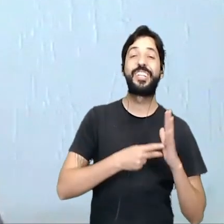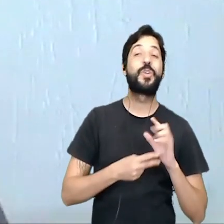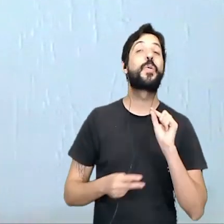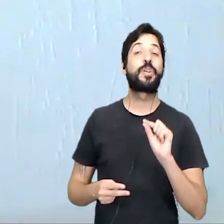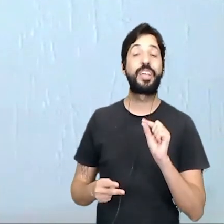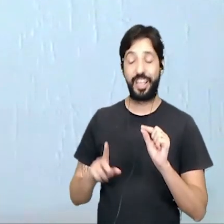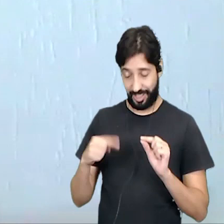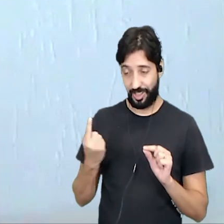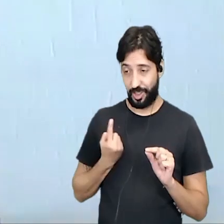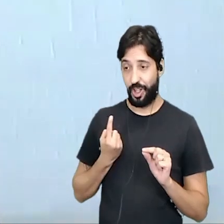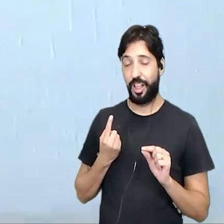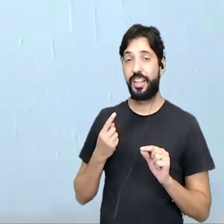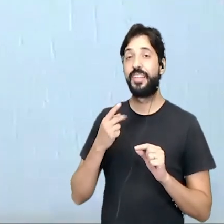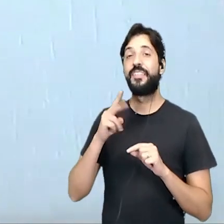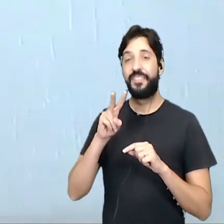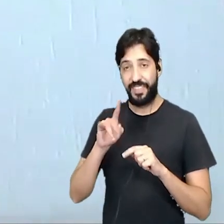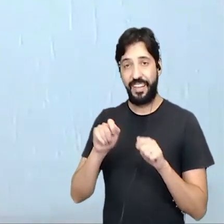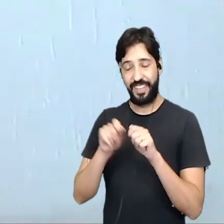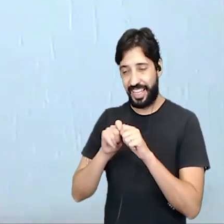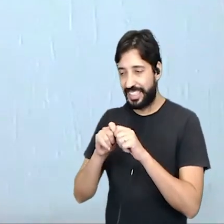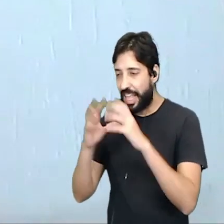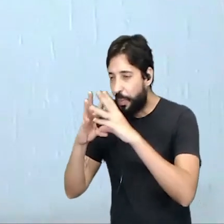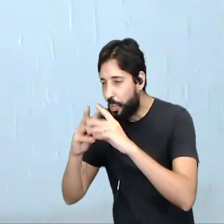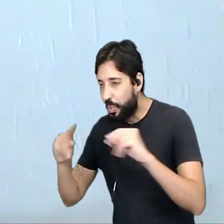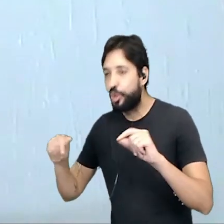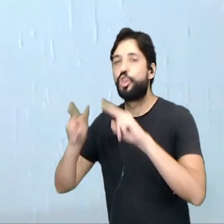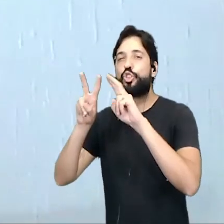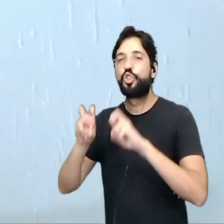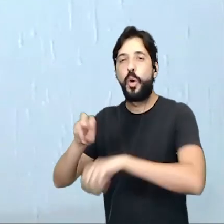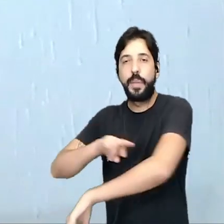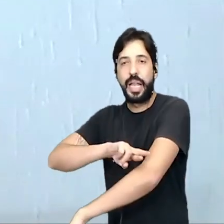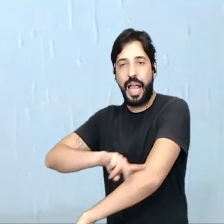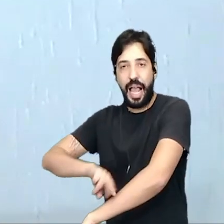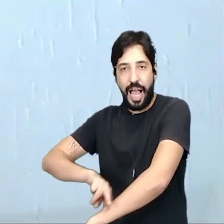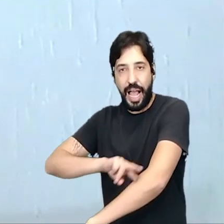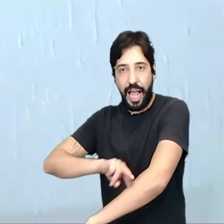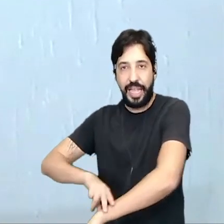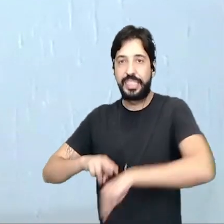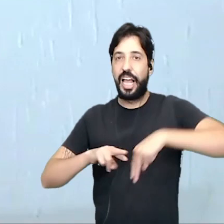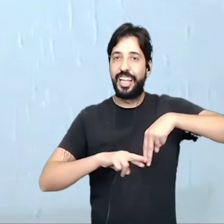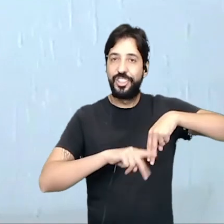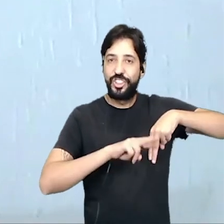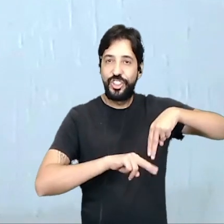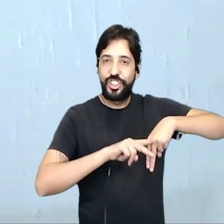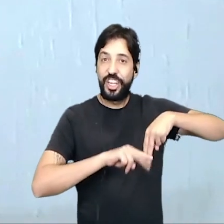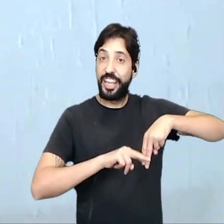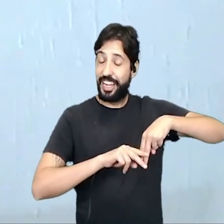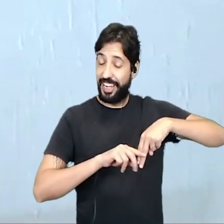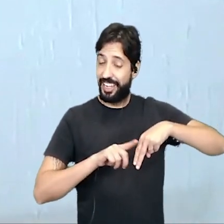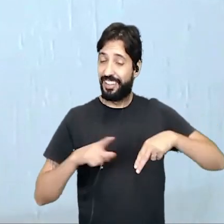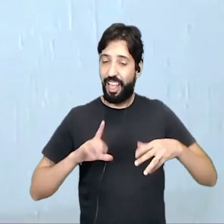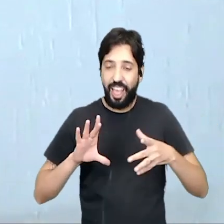gente estava querendo dizer é que a gente ia desaparecer com a questão de raça e gênero,